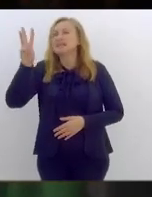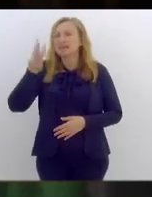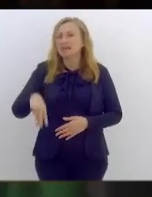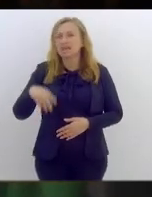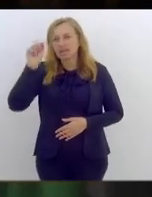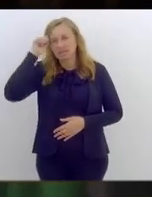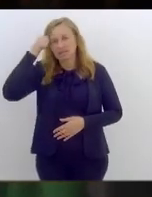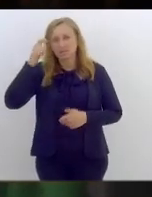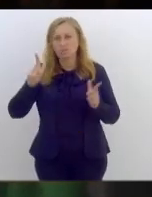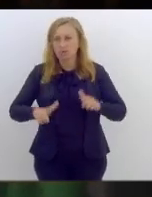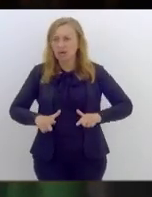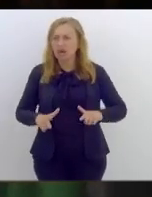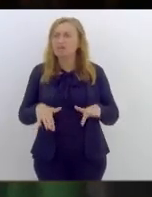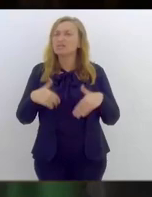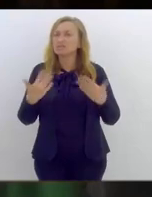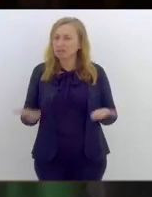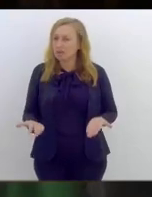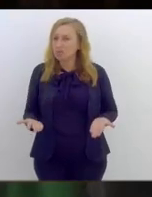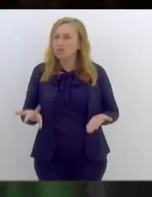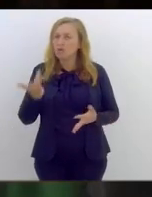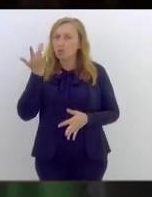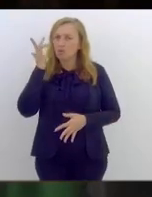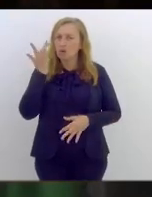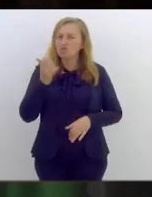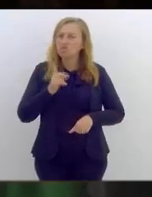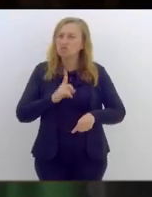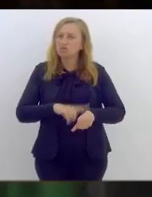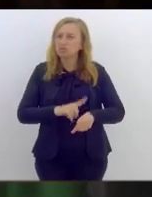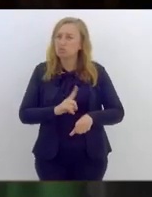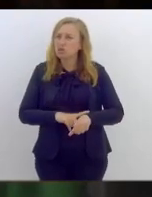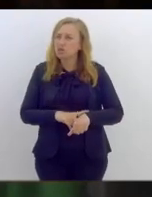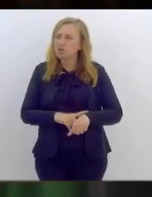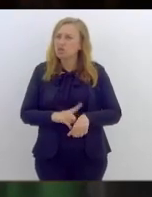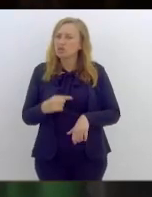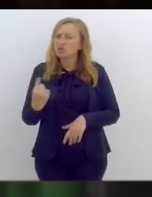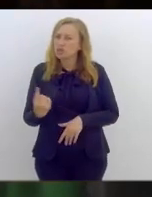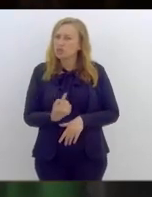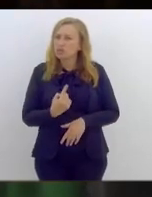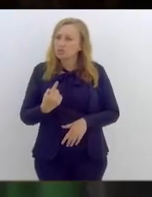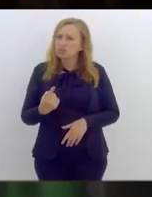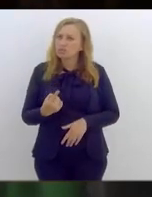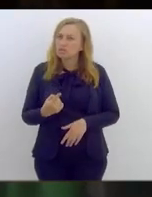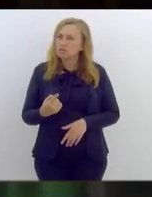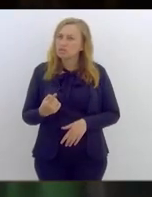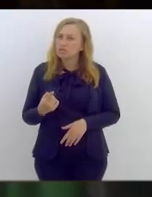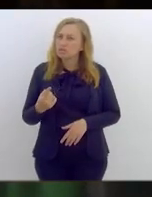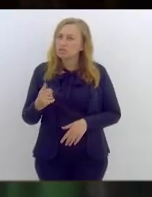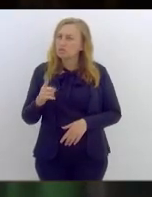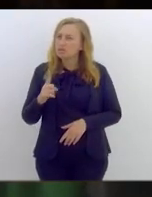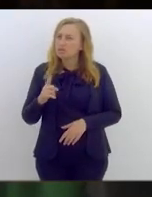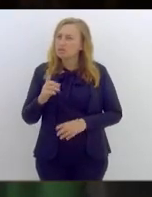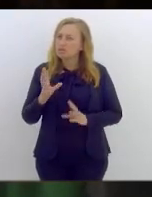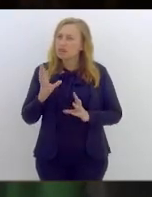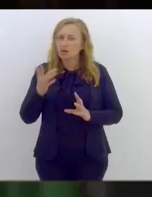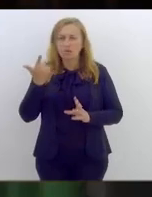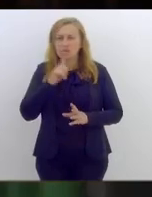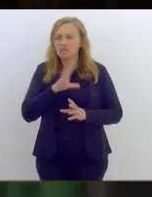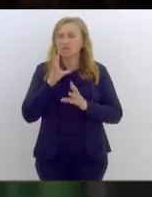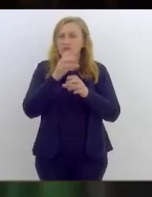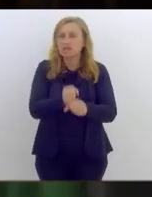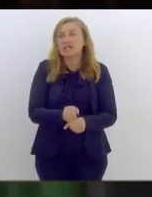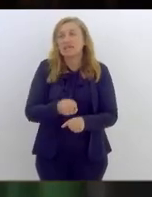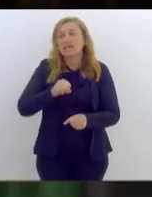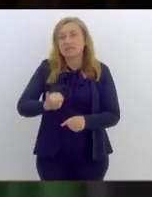daí. Então, eu acho que esse momento faz com que a gente diga, a conta não está fechando. Se nós não